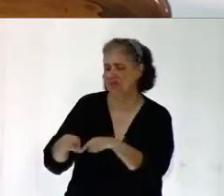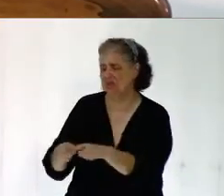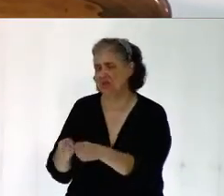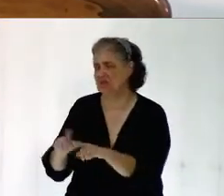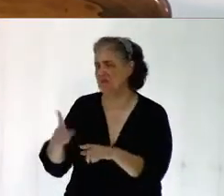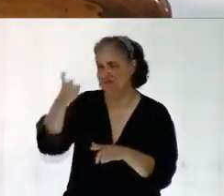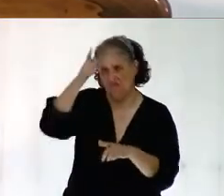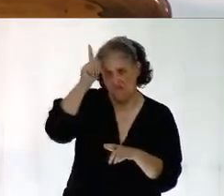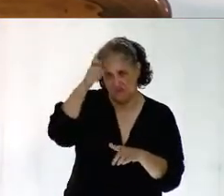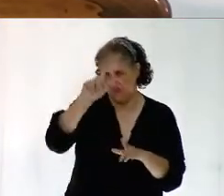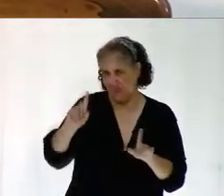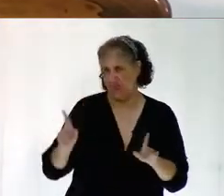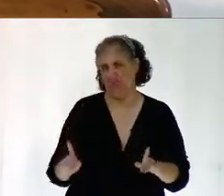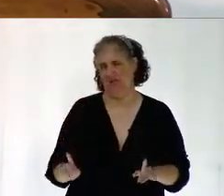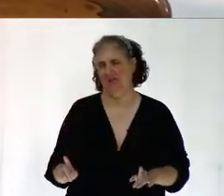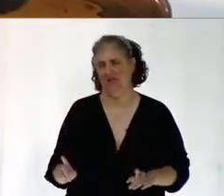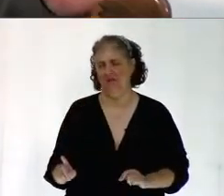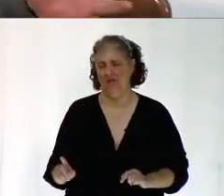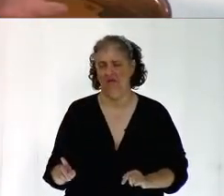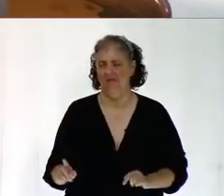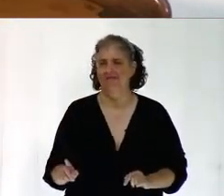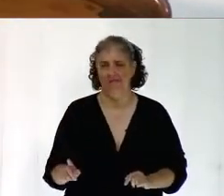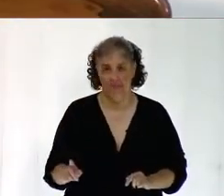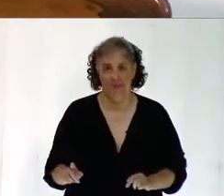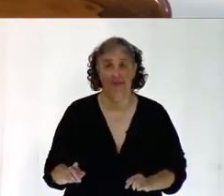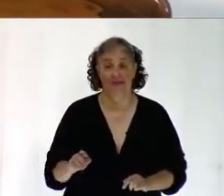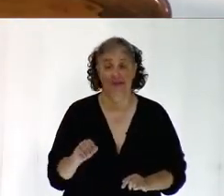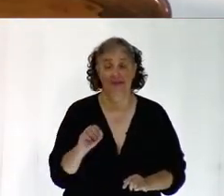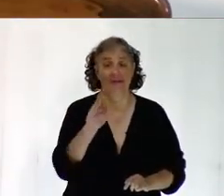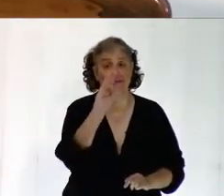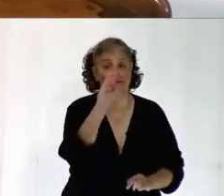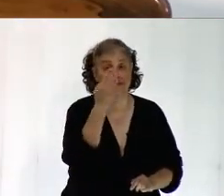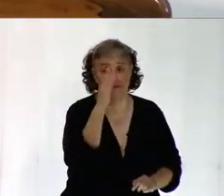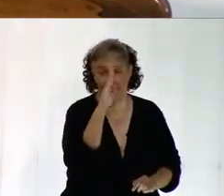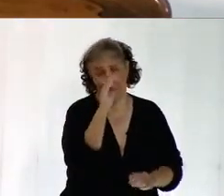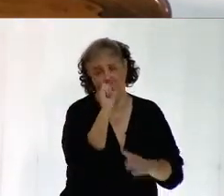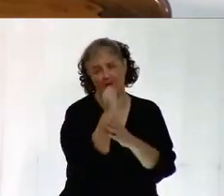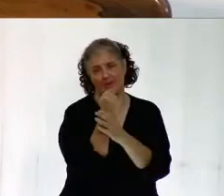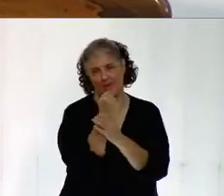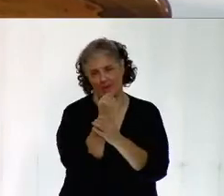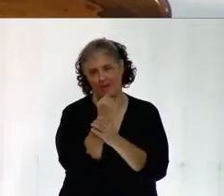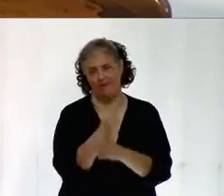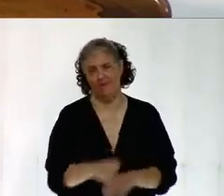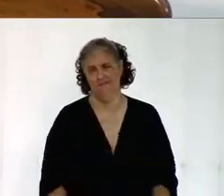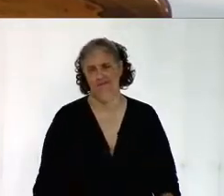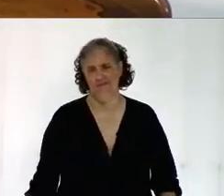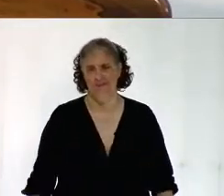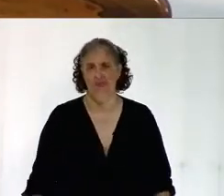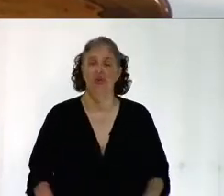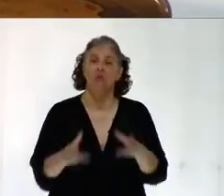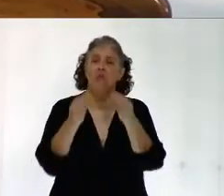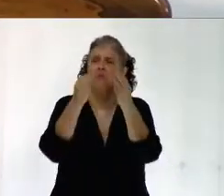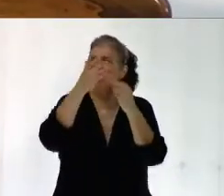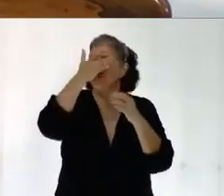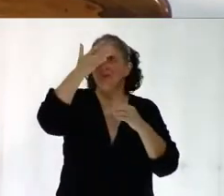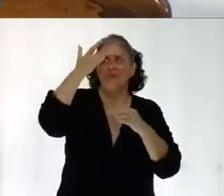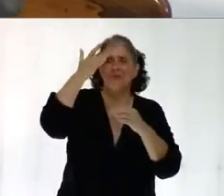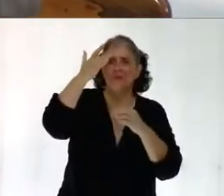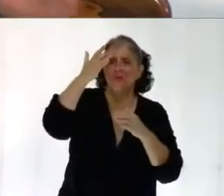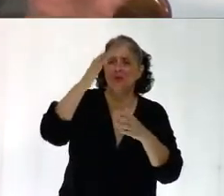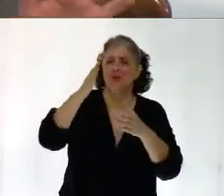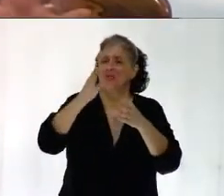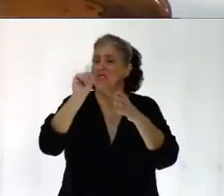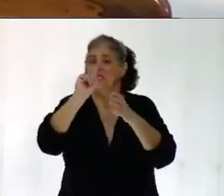assim muitos adoram muitas outras coisas e não adoram a deus assim muitos aquilo não